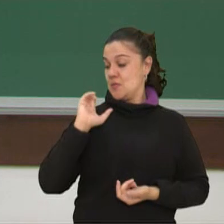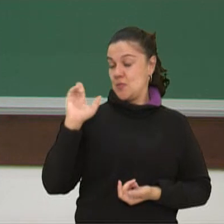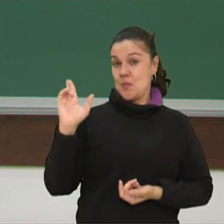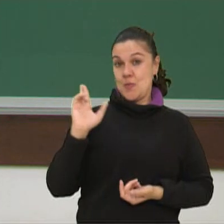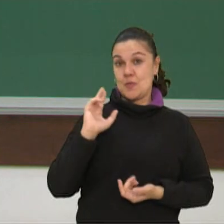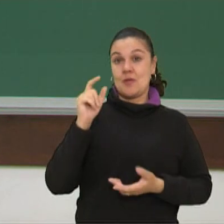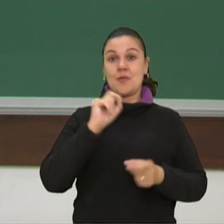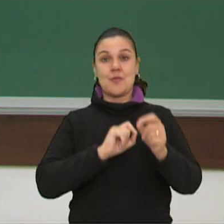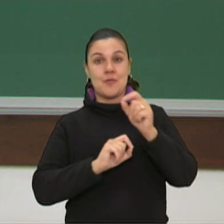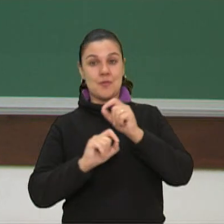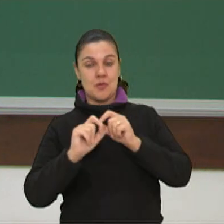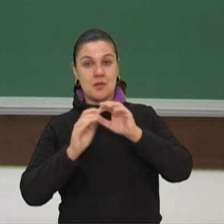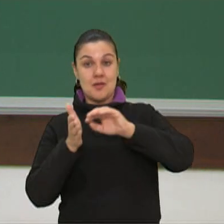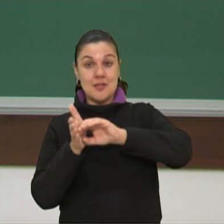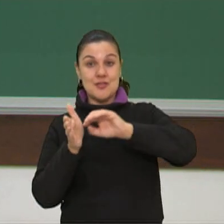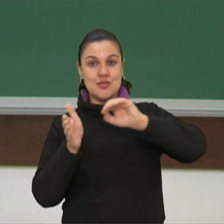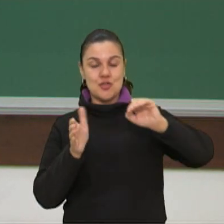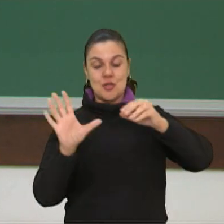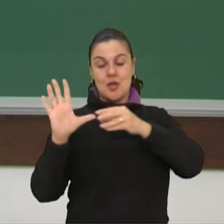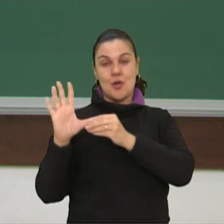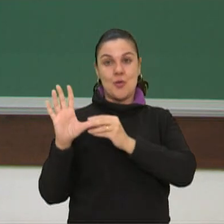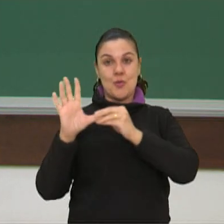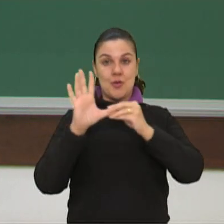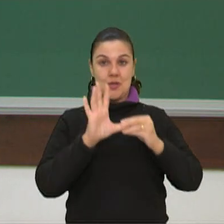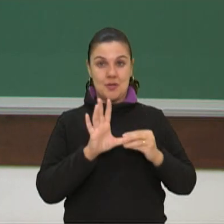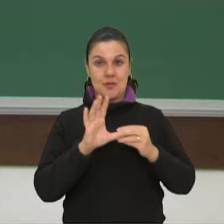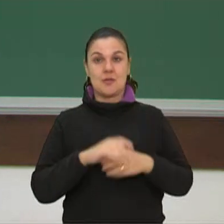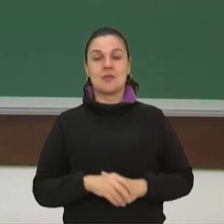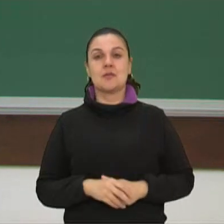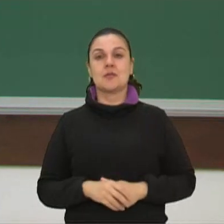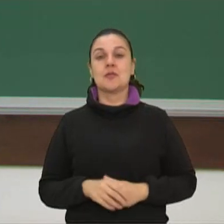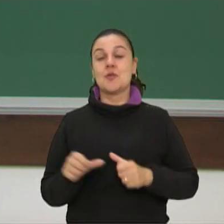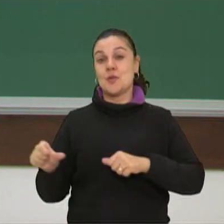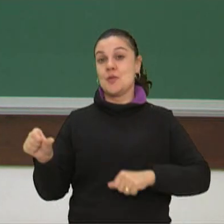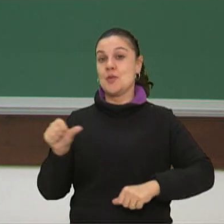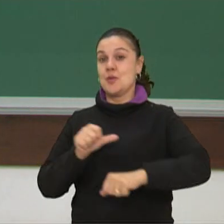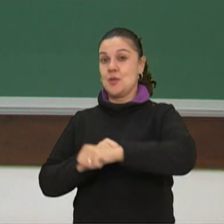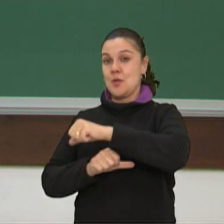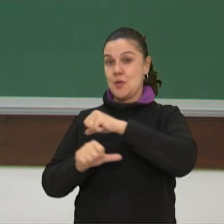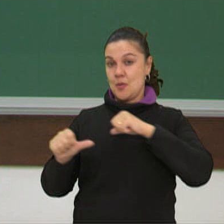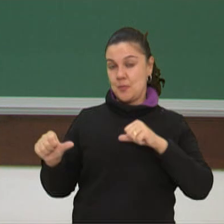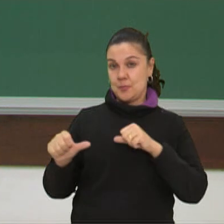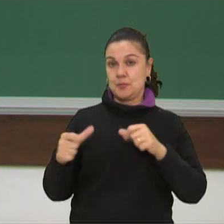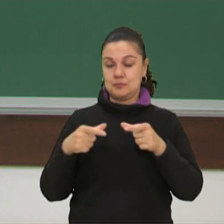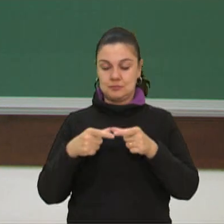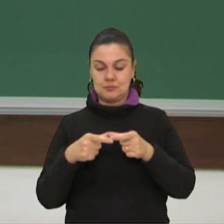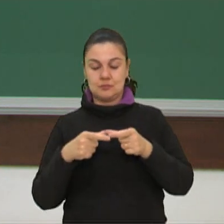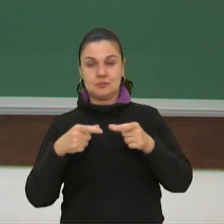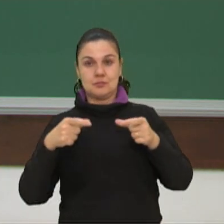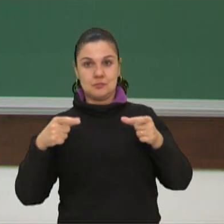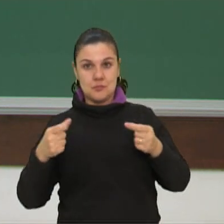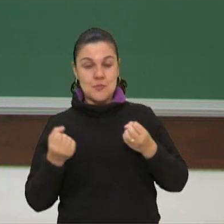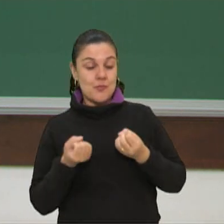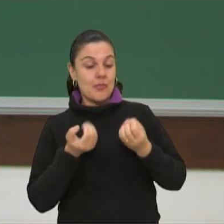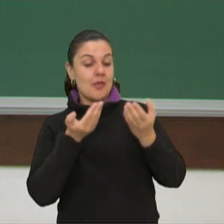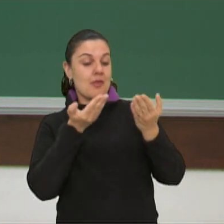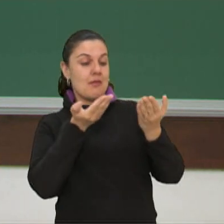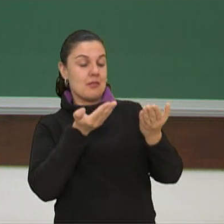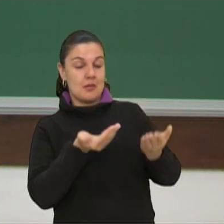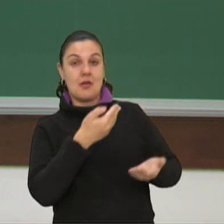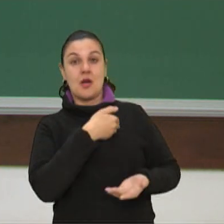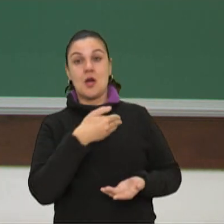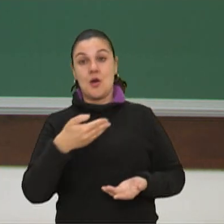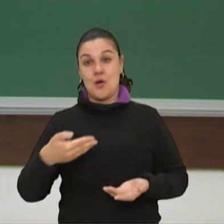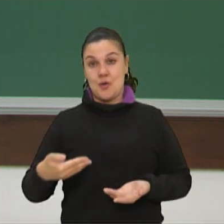Responsáveis por tirar o quinto, transformar esse ouro então em barra e entregar para o